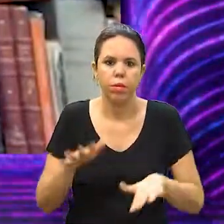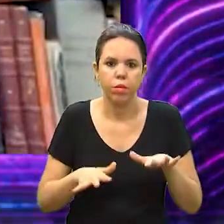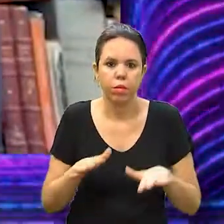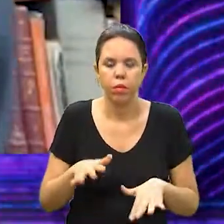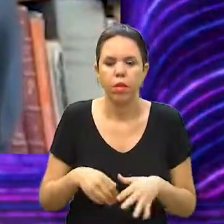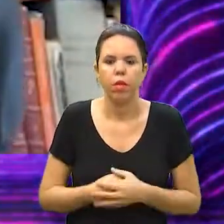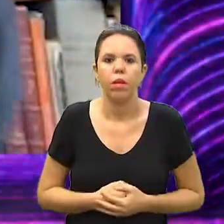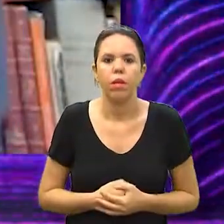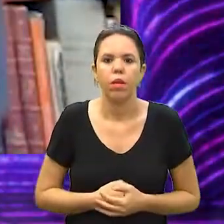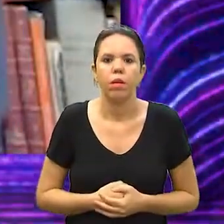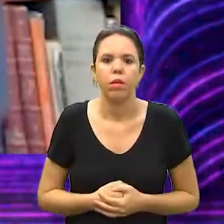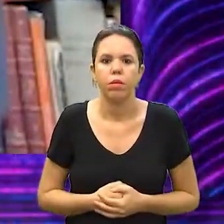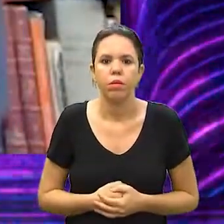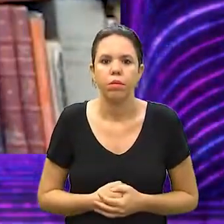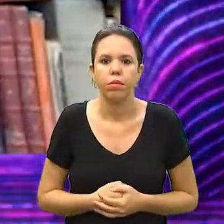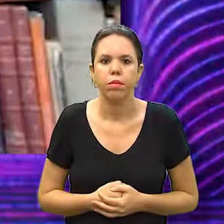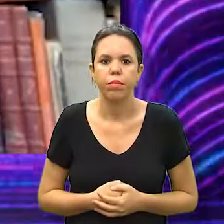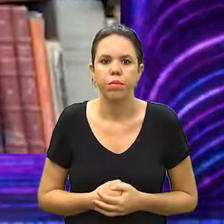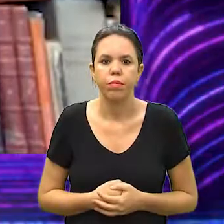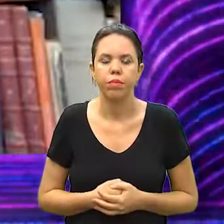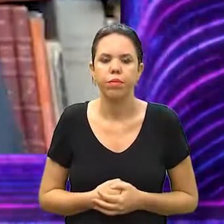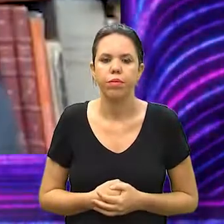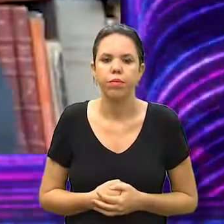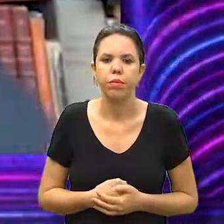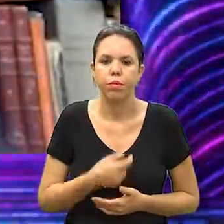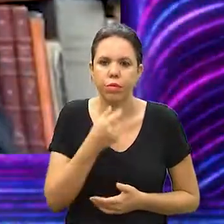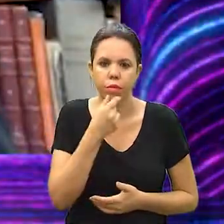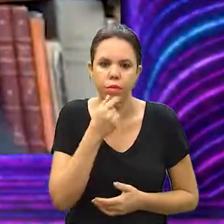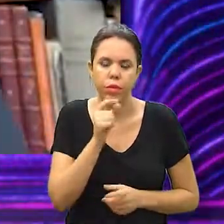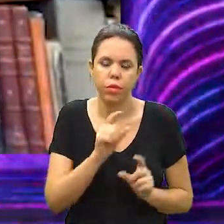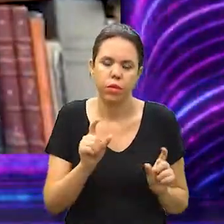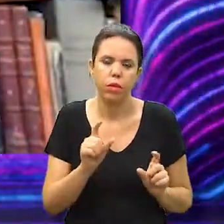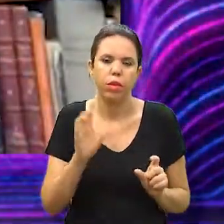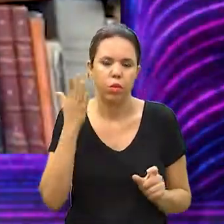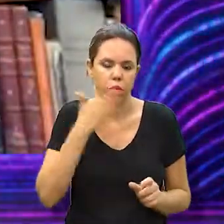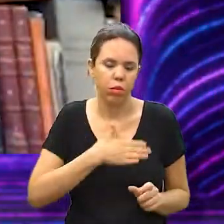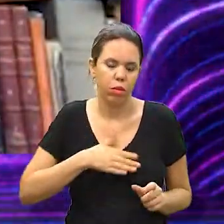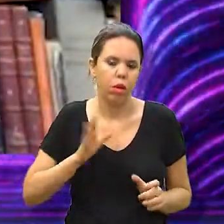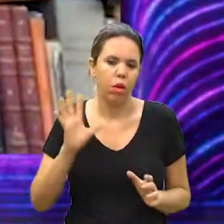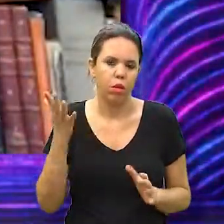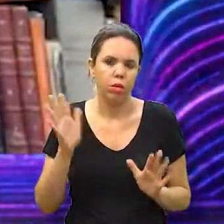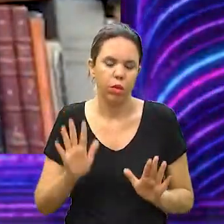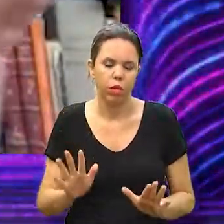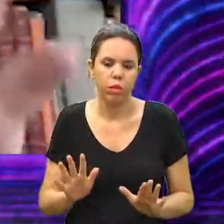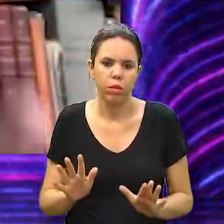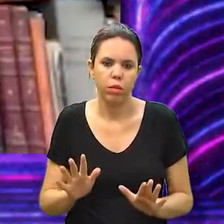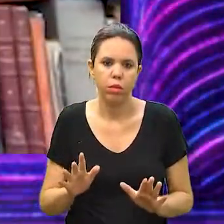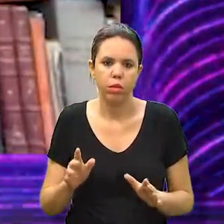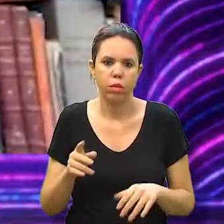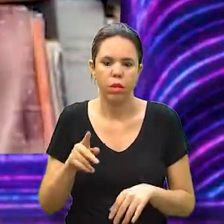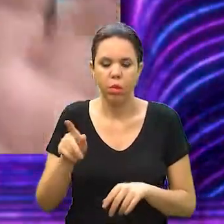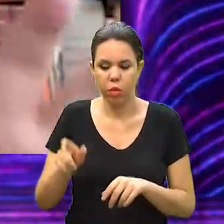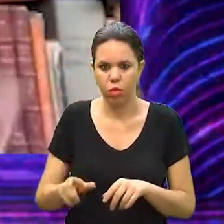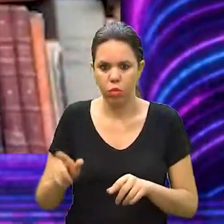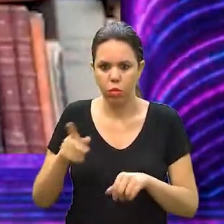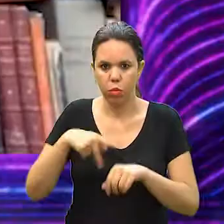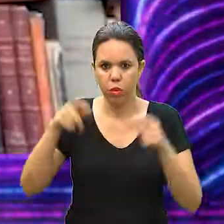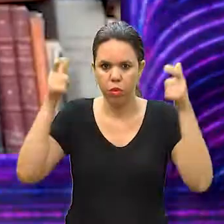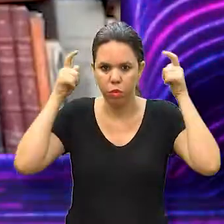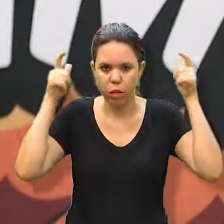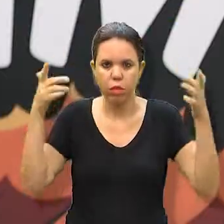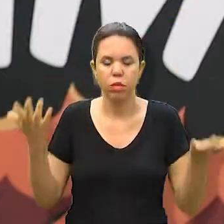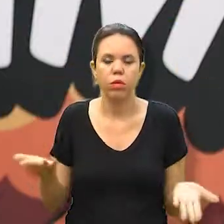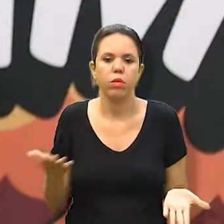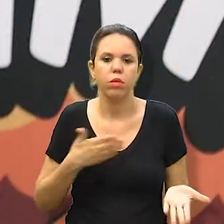talvez, como se diz em inglês, wishful thinking. Eu gostaria que isso acontecesse, mas esse mexicano conseguiu, de alguma